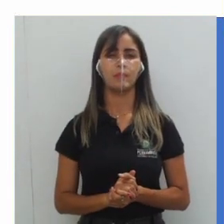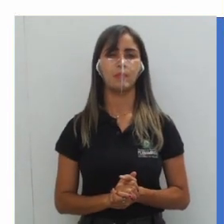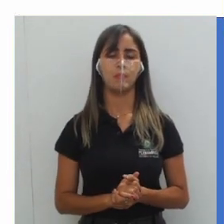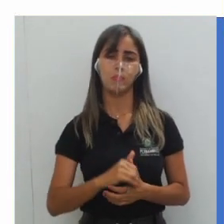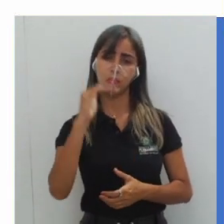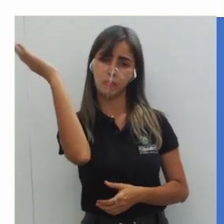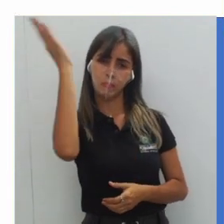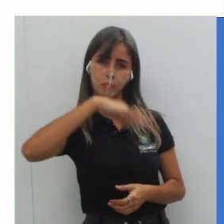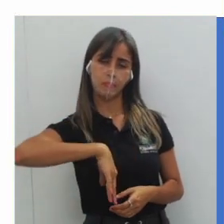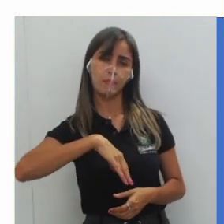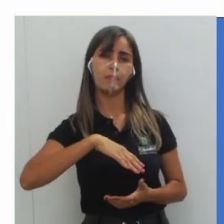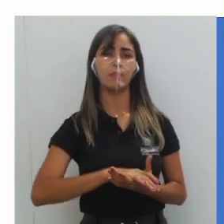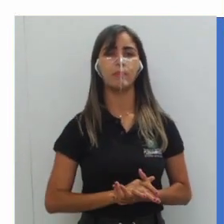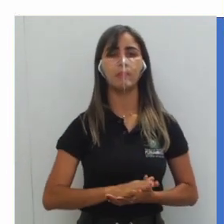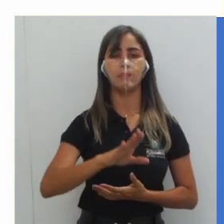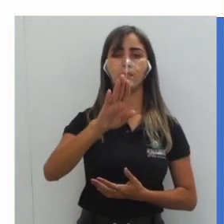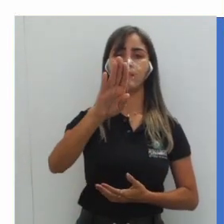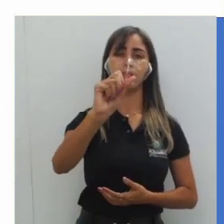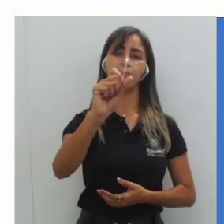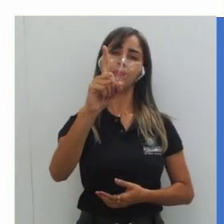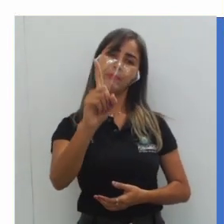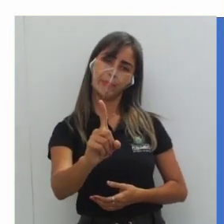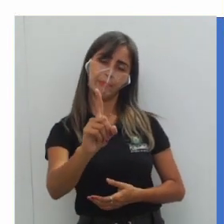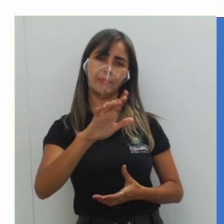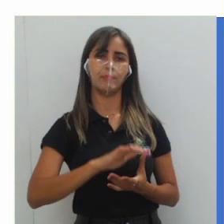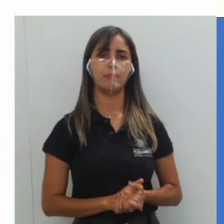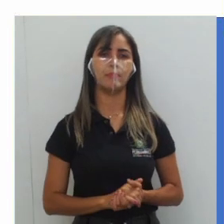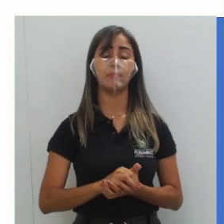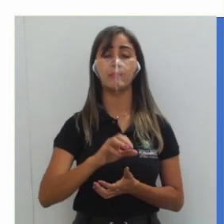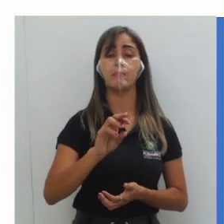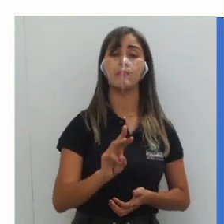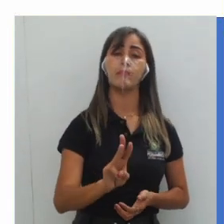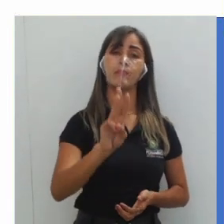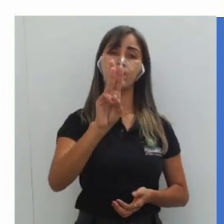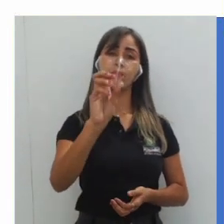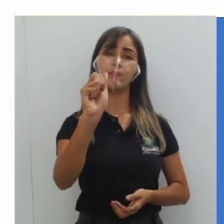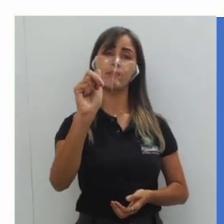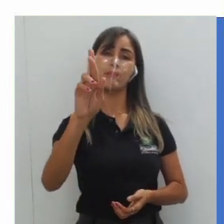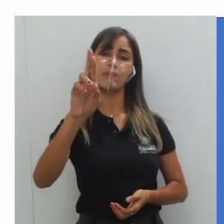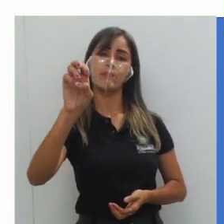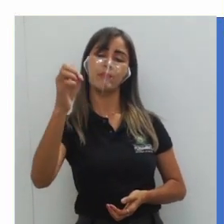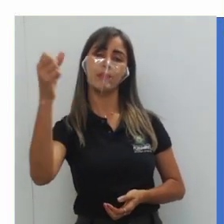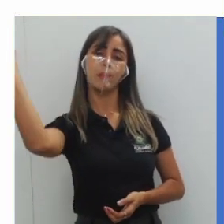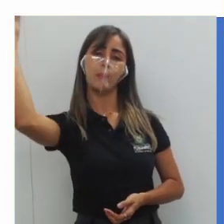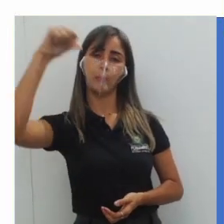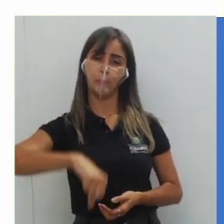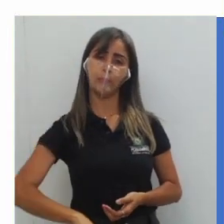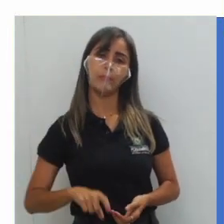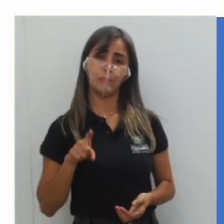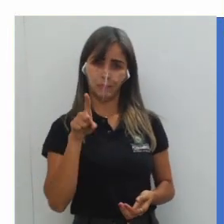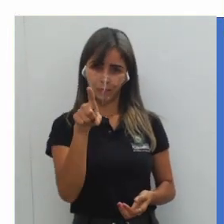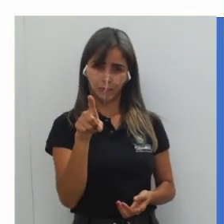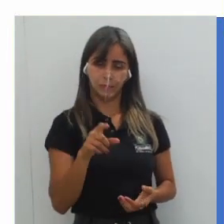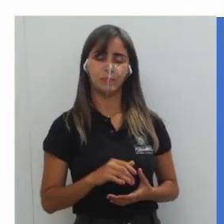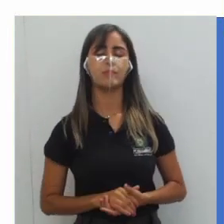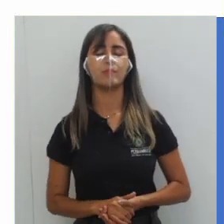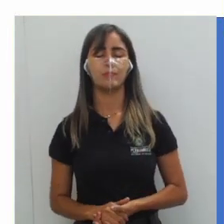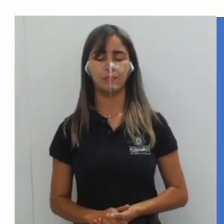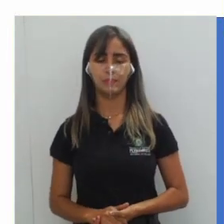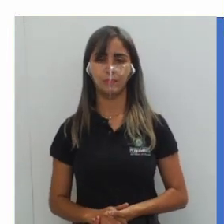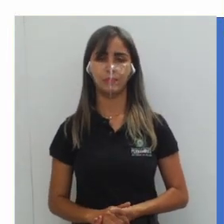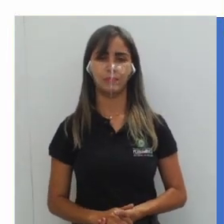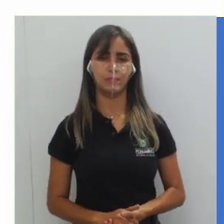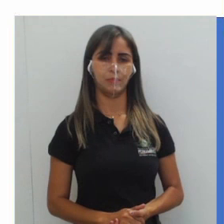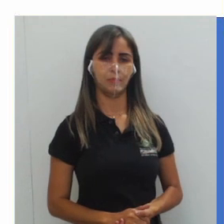má, ao invés de ficar bad, fica worse. Eu sou pior que você. I'm